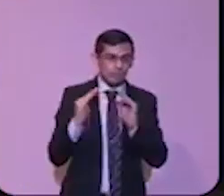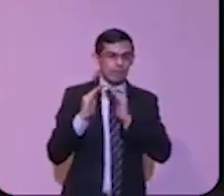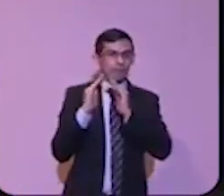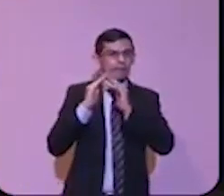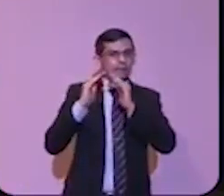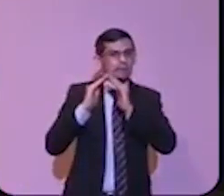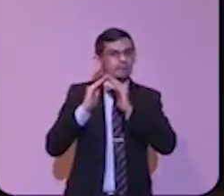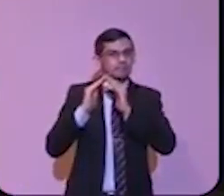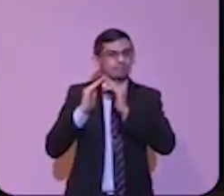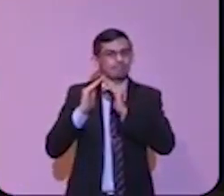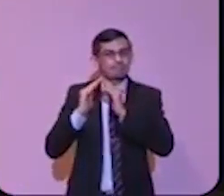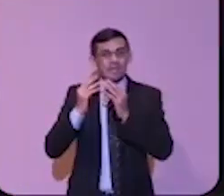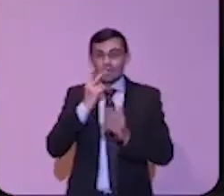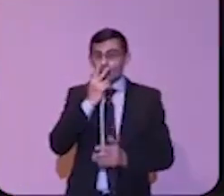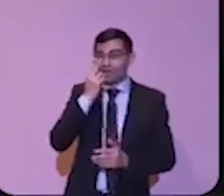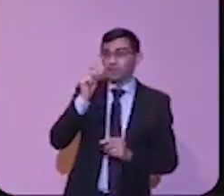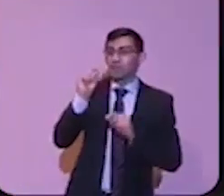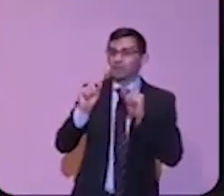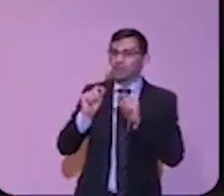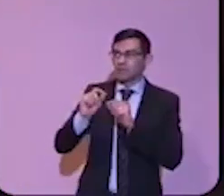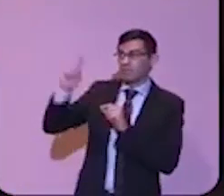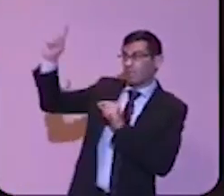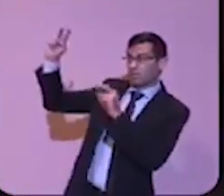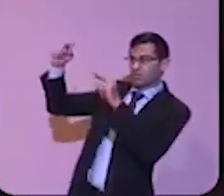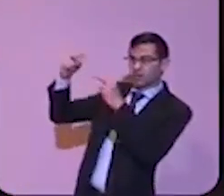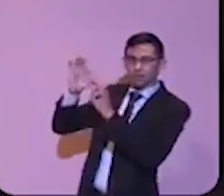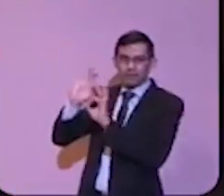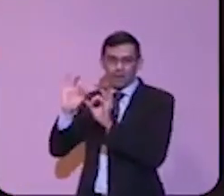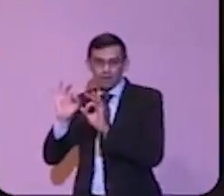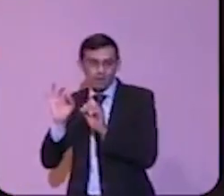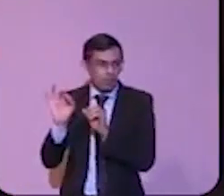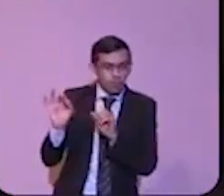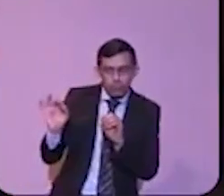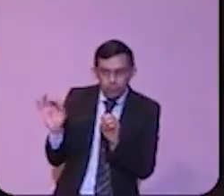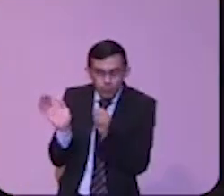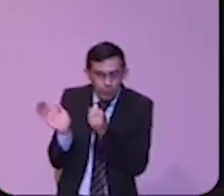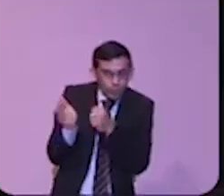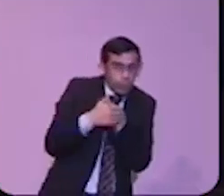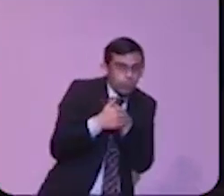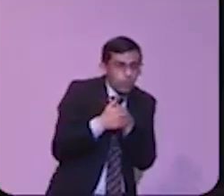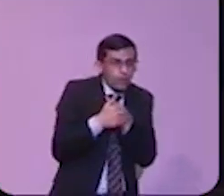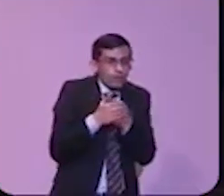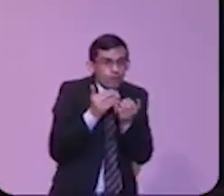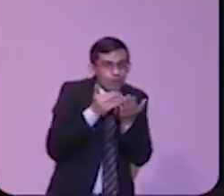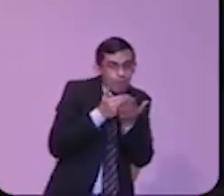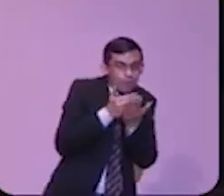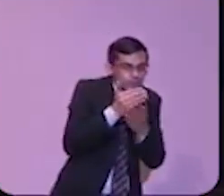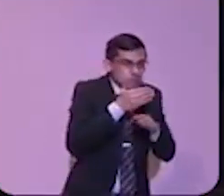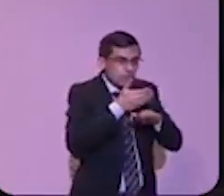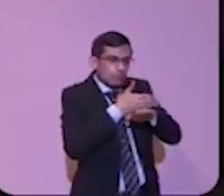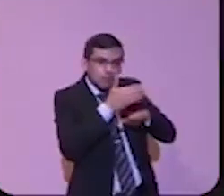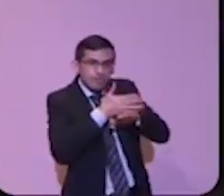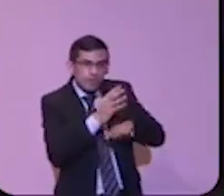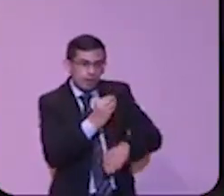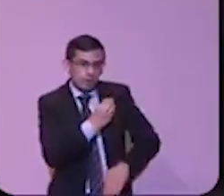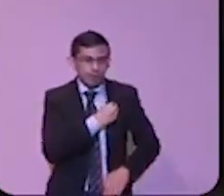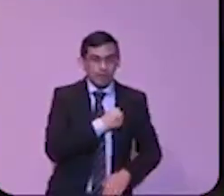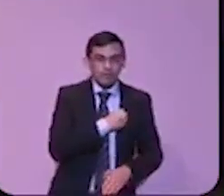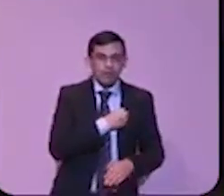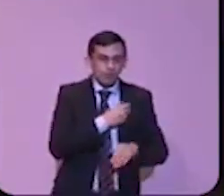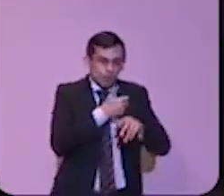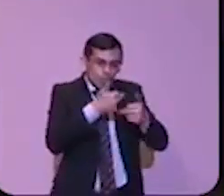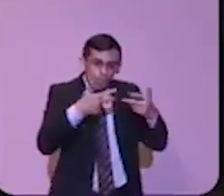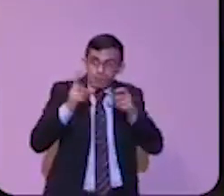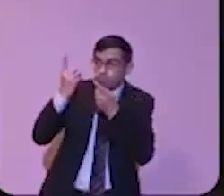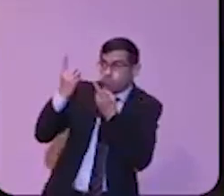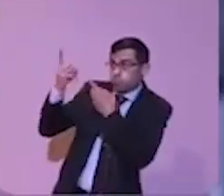casa, acha que Deus não está te vendo e começa a cometer atos que ofendem o